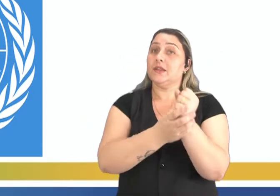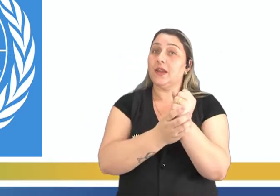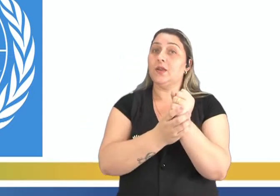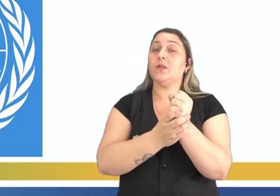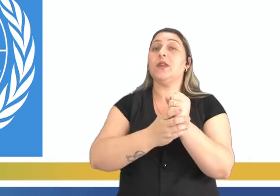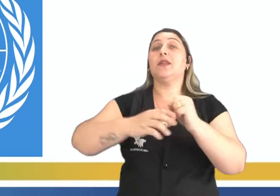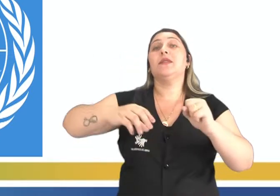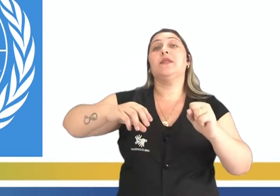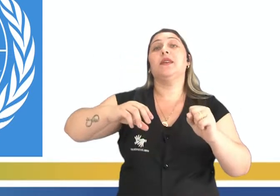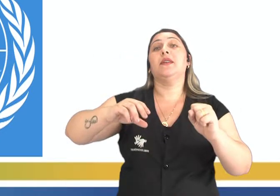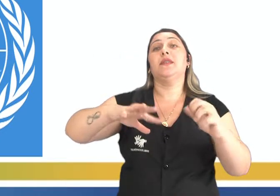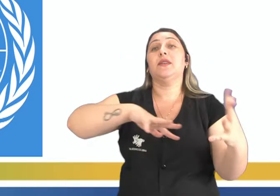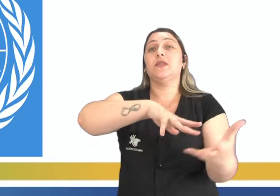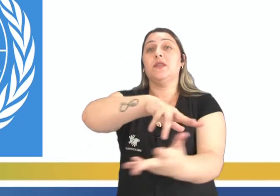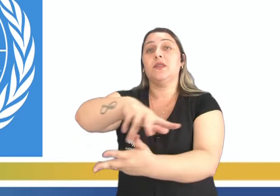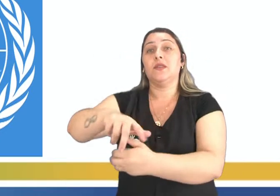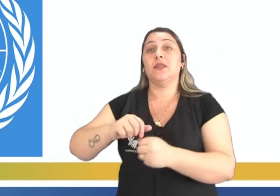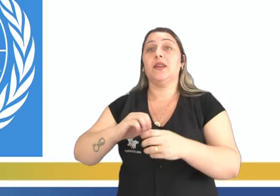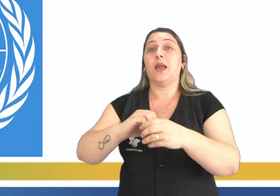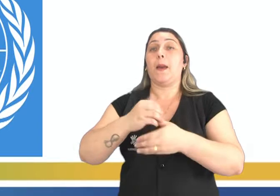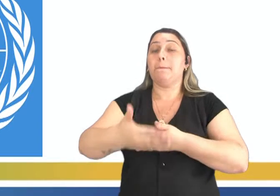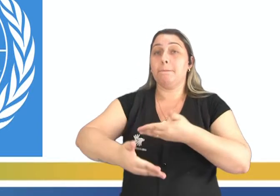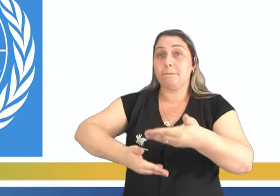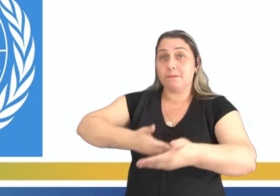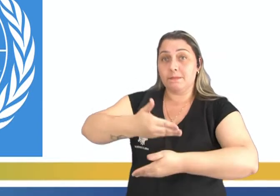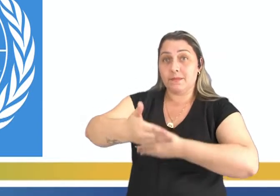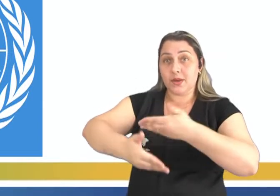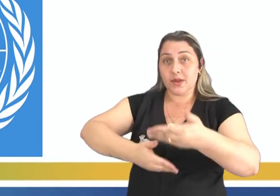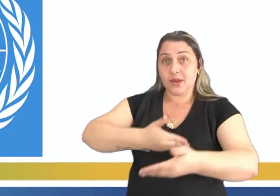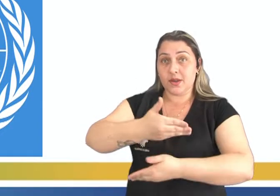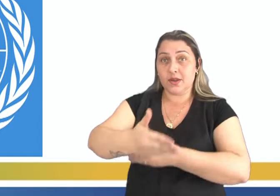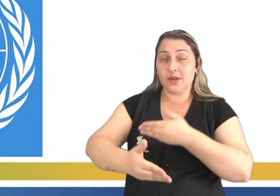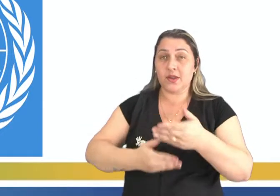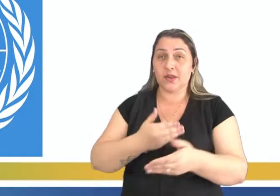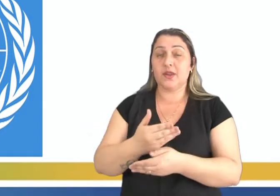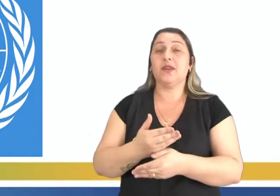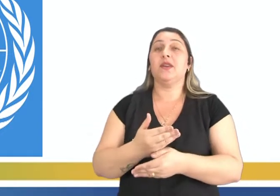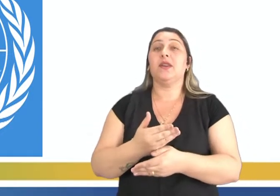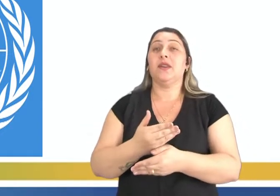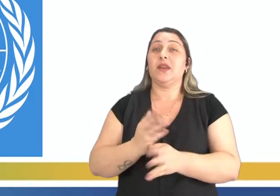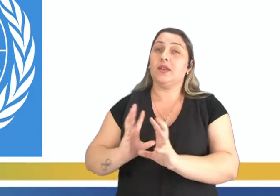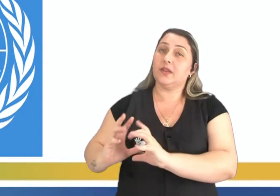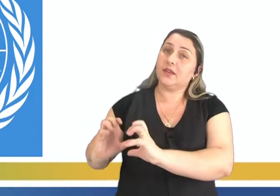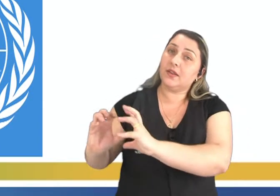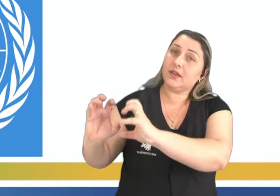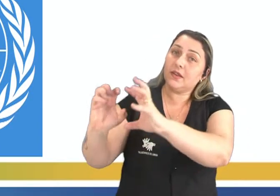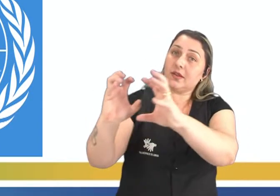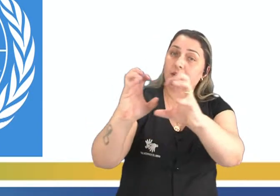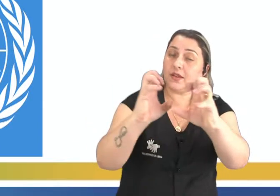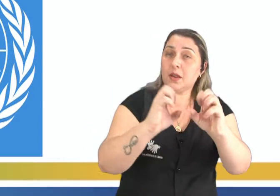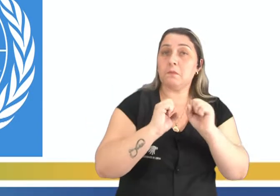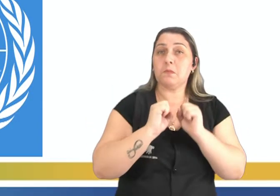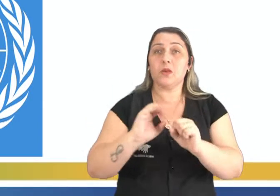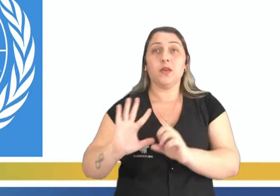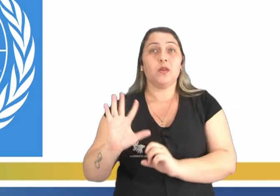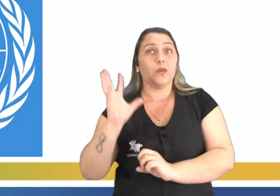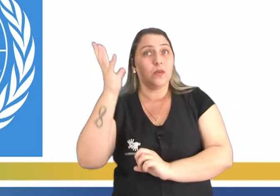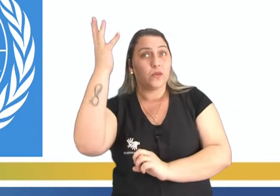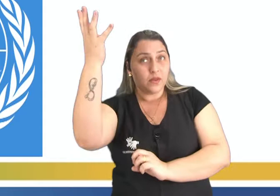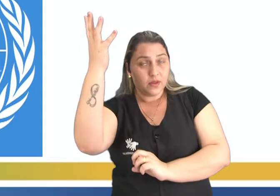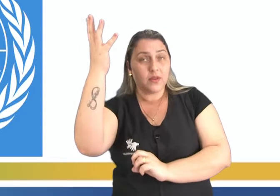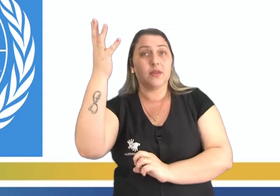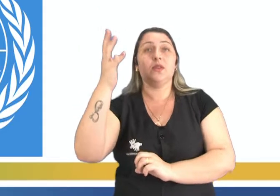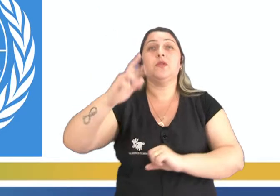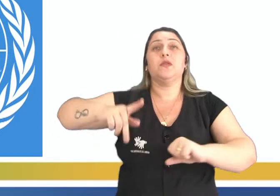e da cooperação entre os povos. Então, ela vai mediar todos os conflitos que possivelmente possam acontecer entre os mais